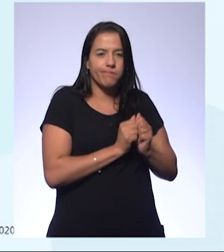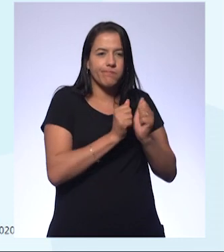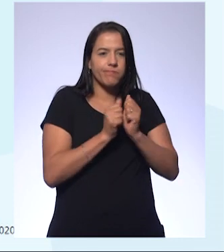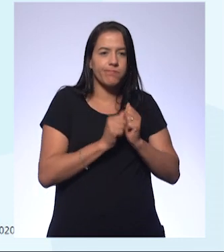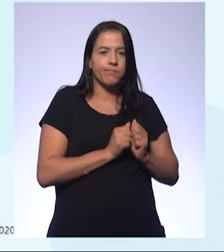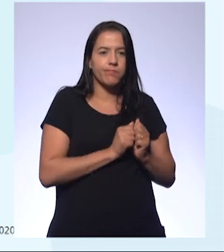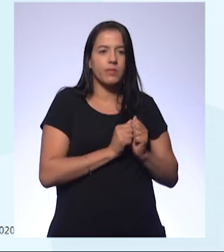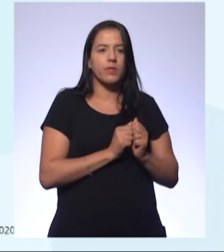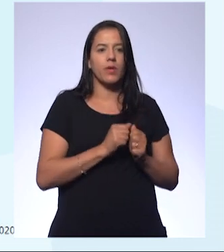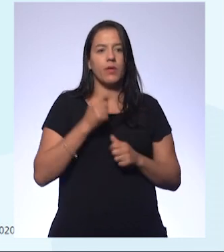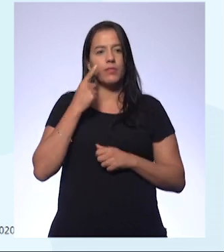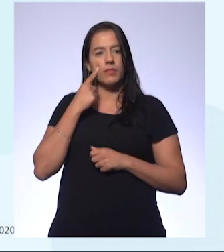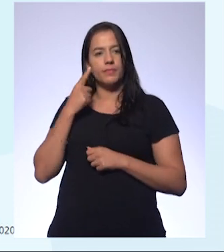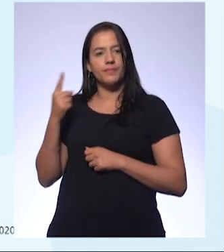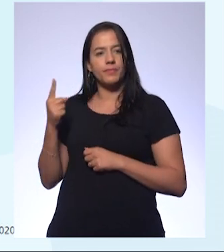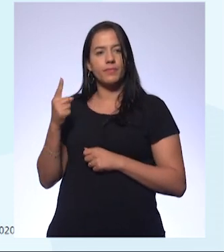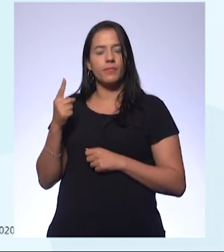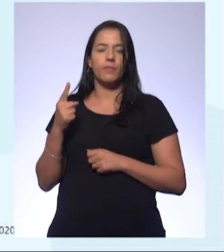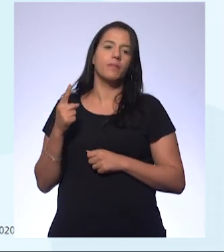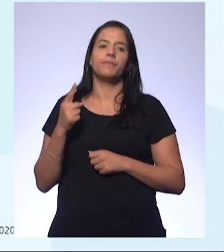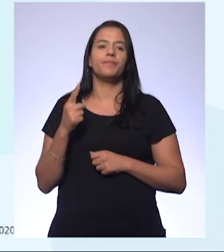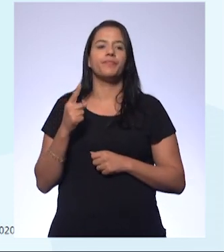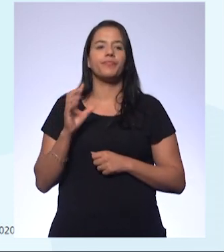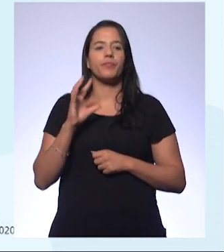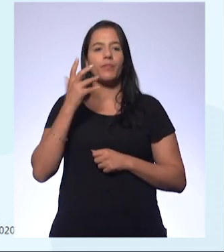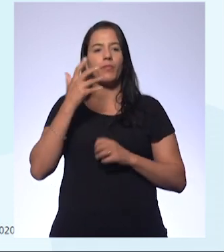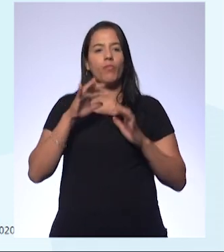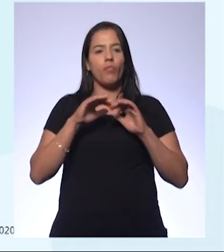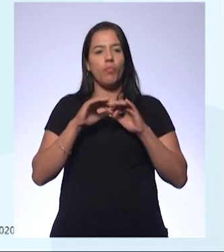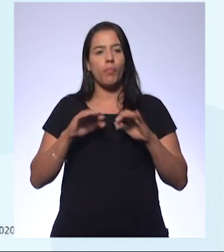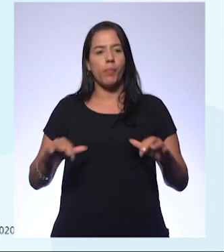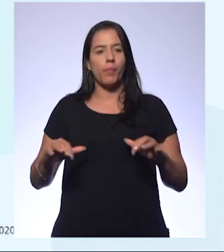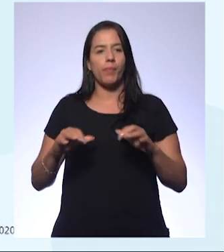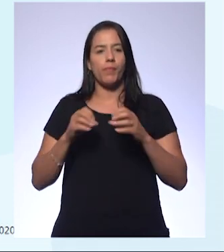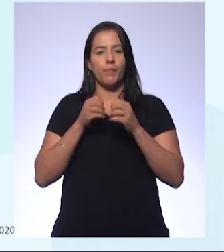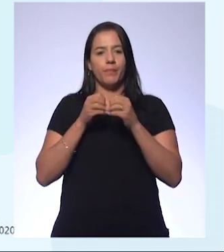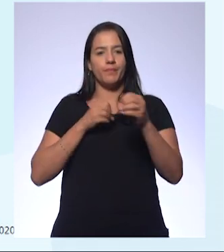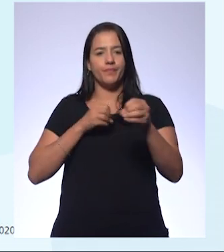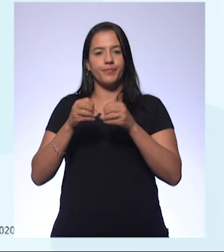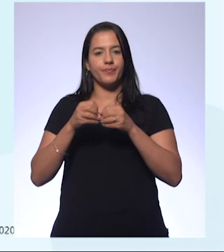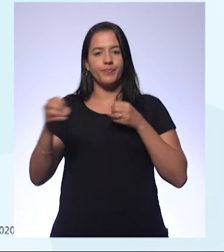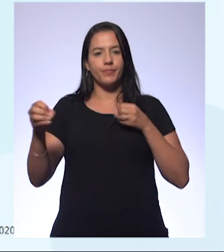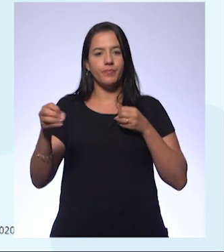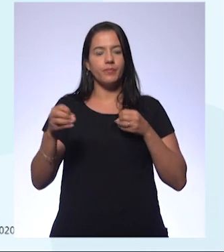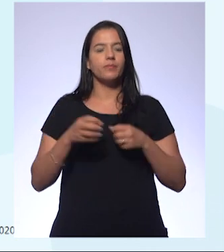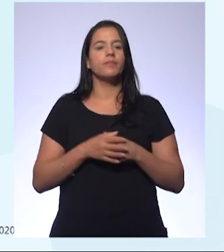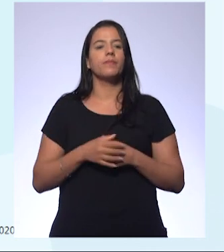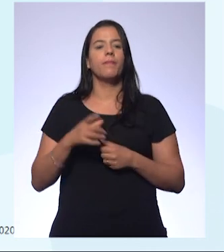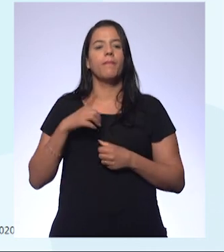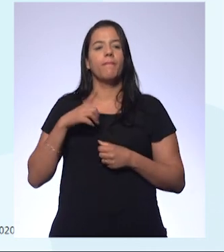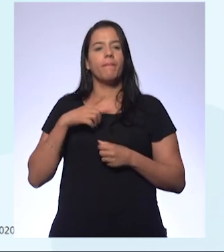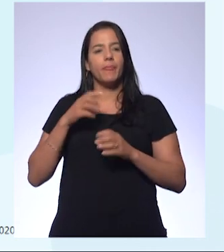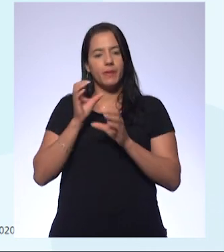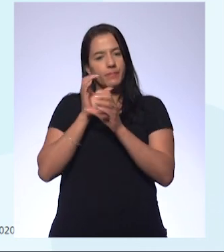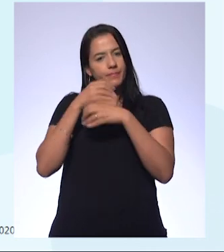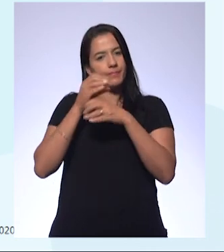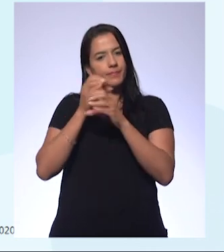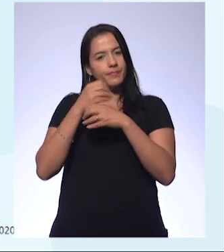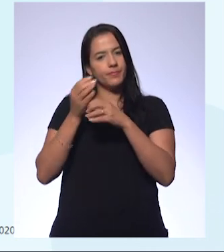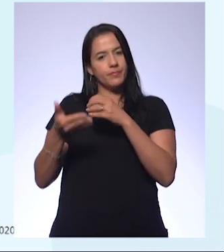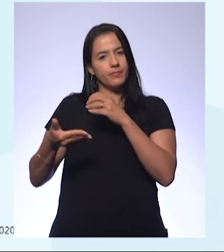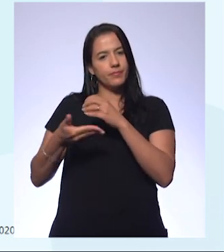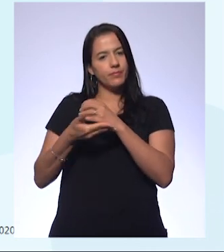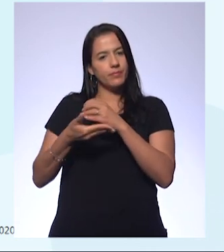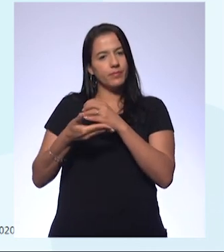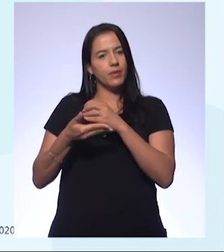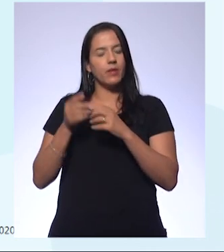observar, acontece ali o rompimento daquela célula, e aí consegue se observar no microscópio esse